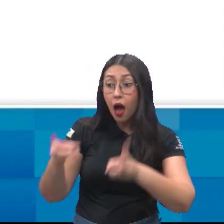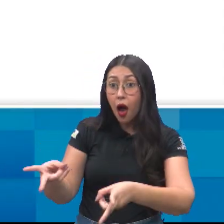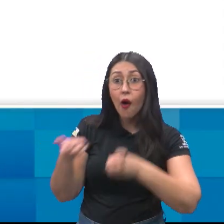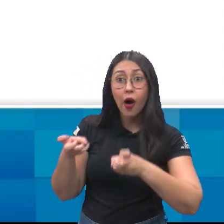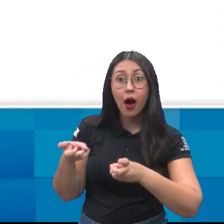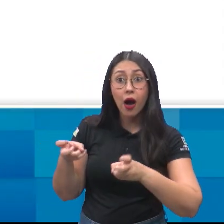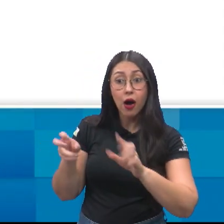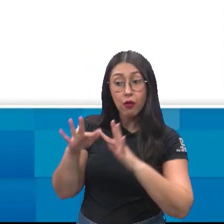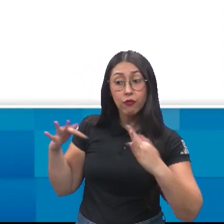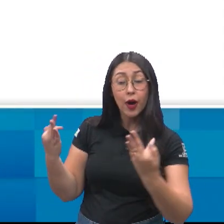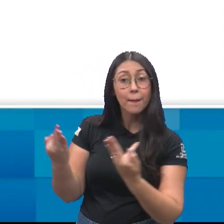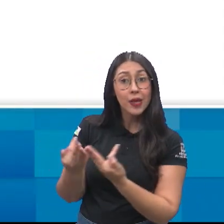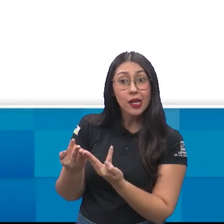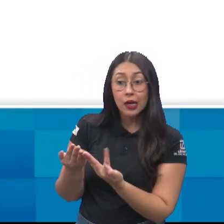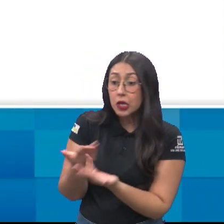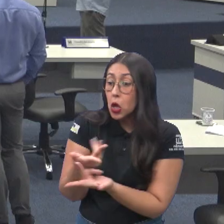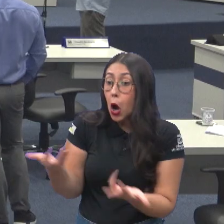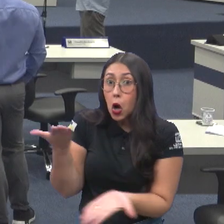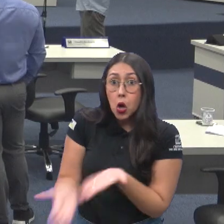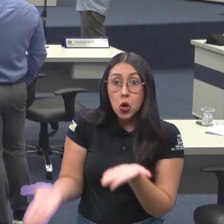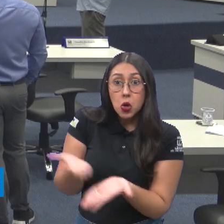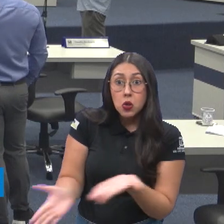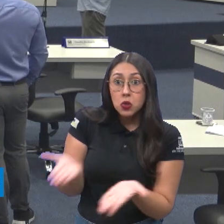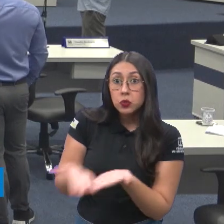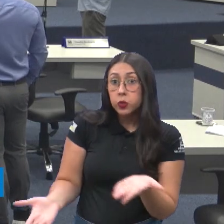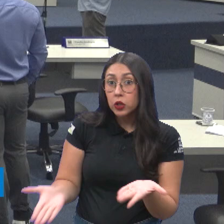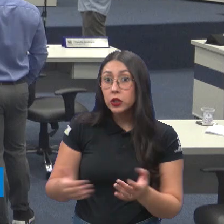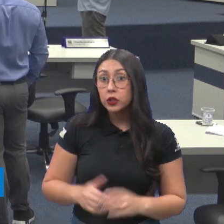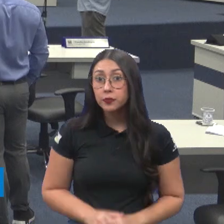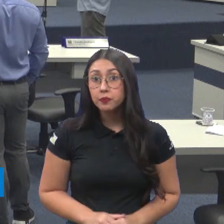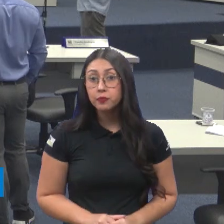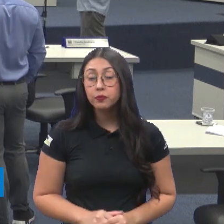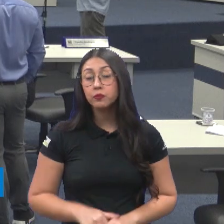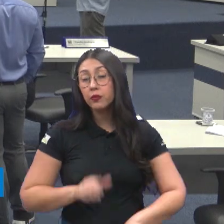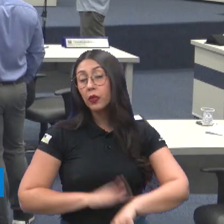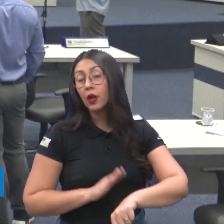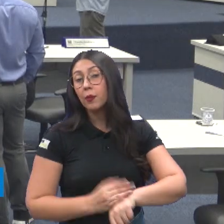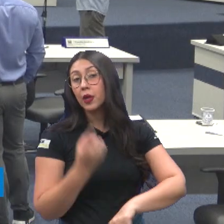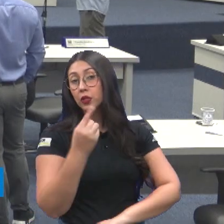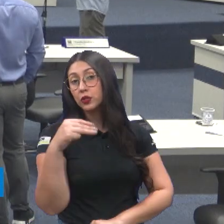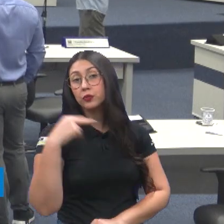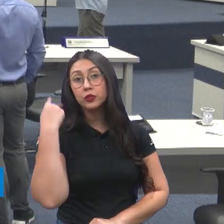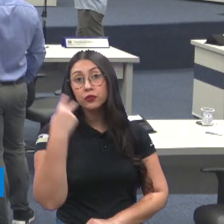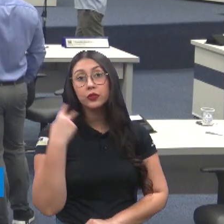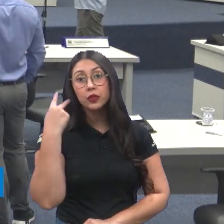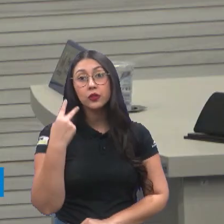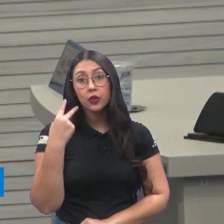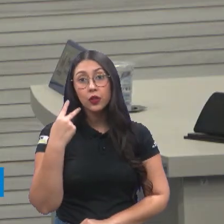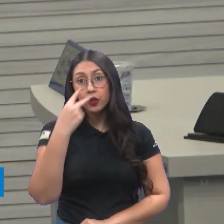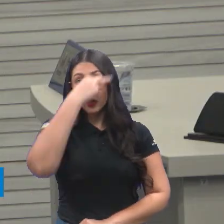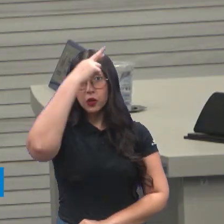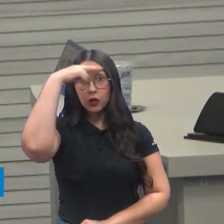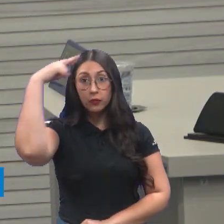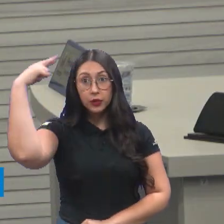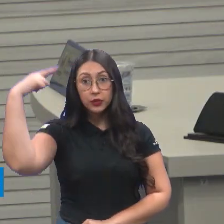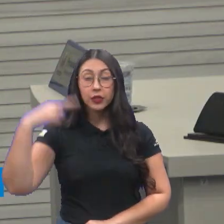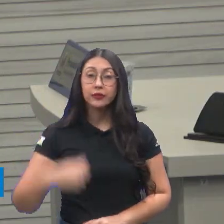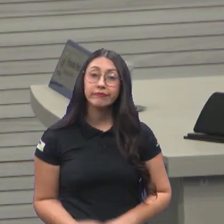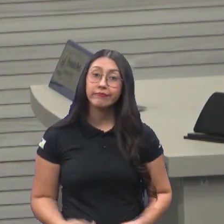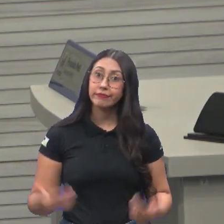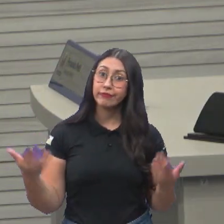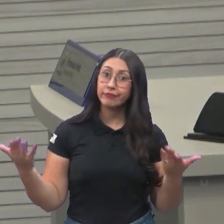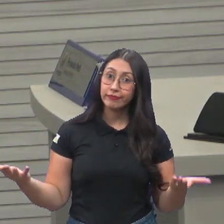que estão perdendo tudo. Questão de ordem, por tempo de 1 minuto, vereador Roberto Chagas. Senhor presidente, como eu disse,